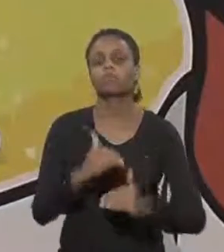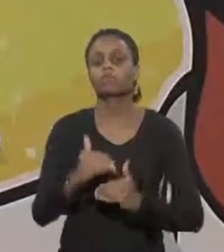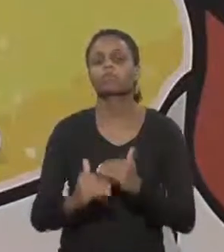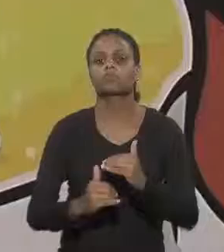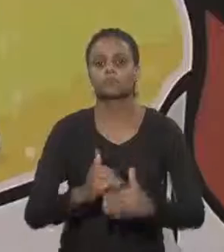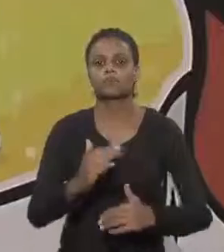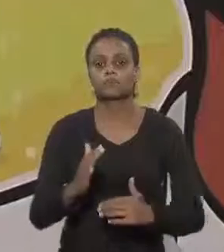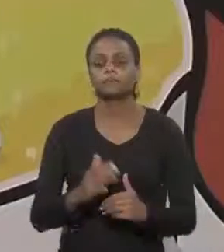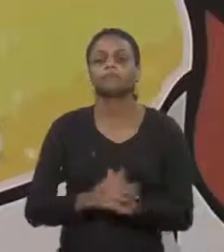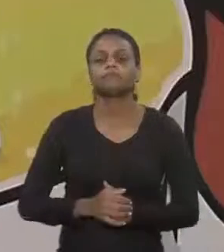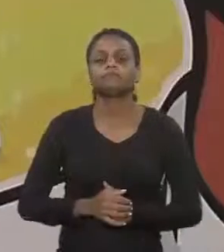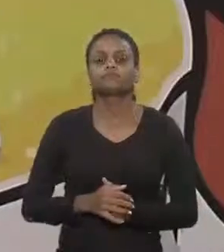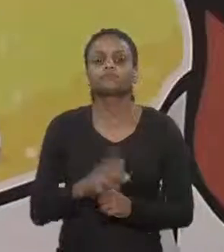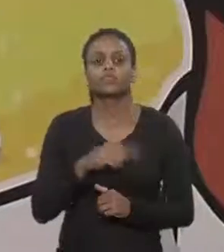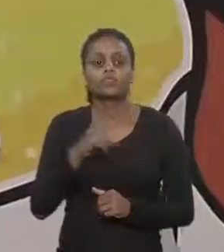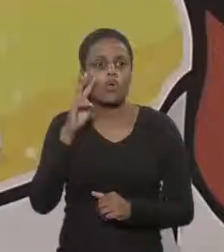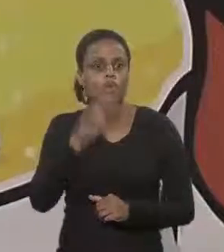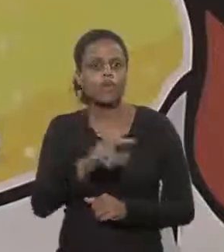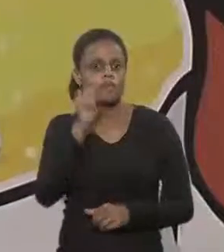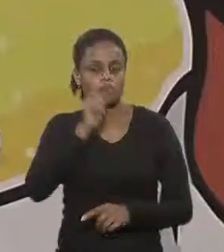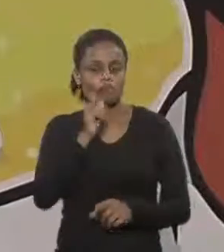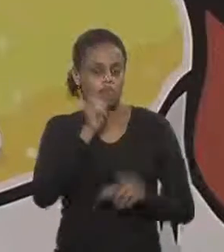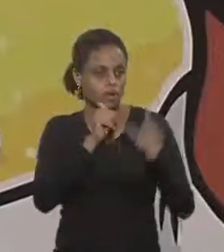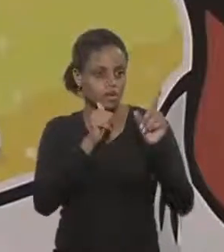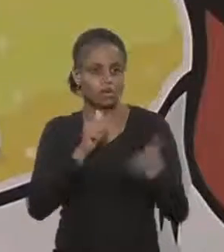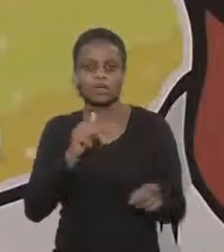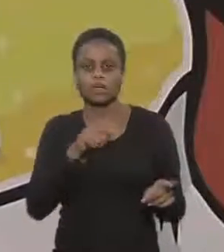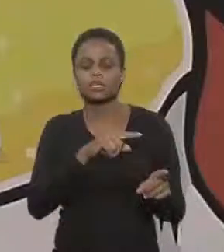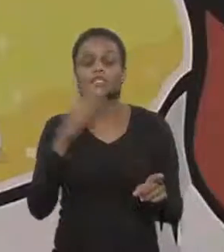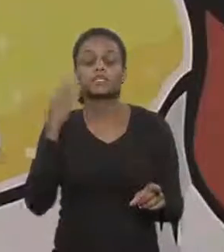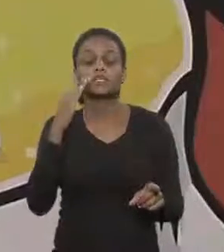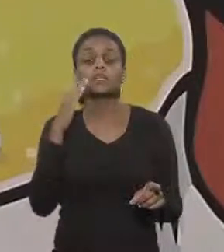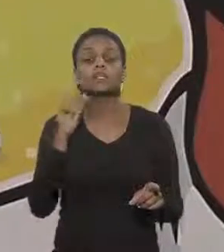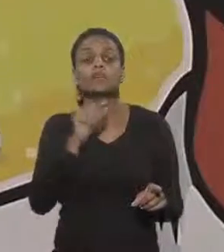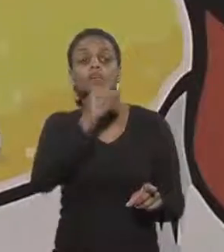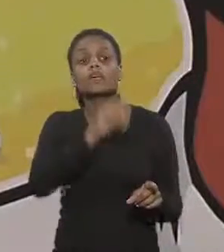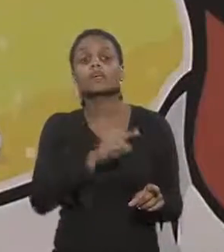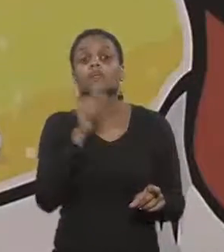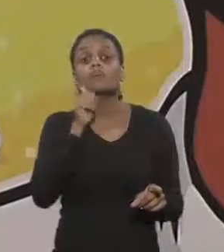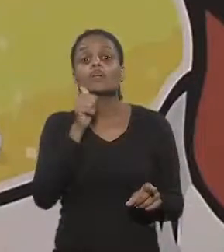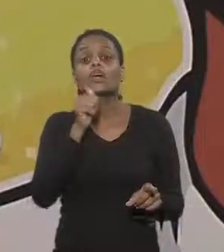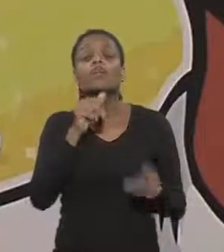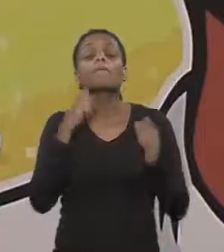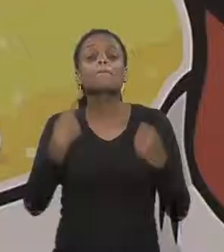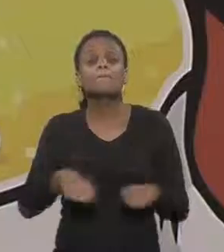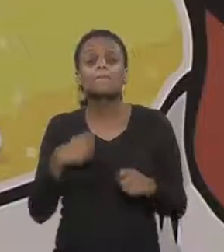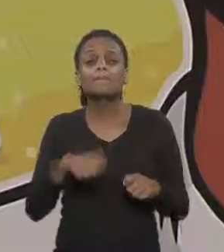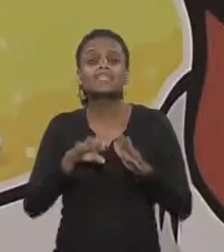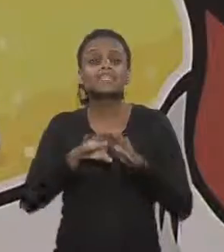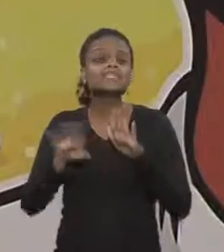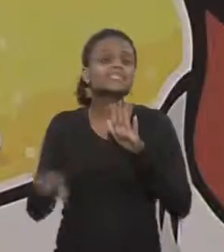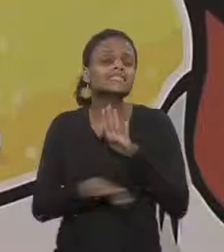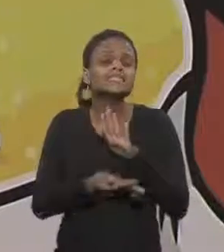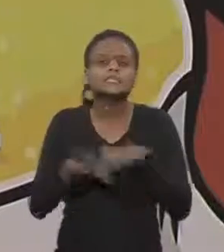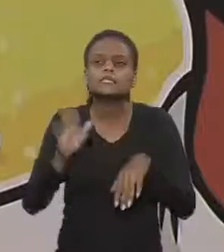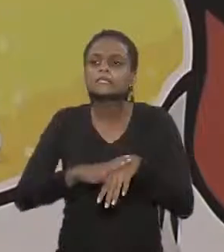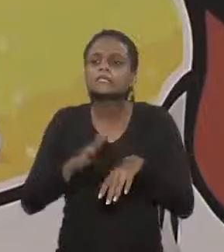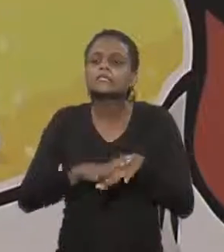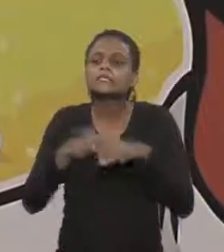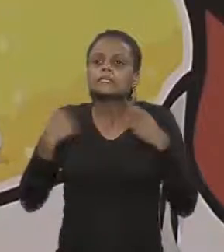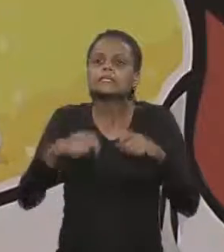ela vai se alongando no tempo. Quando a gente olhar para essa mulher, a gente tem que entender que essa mulher tem uma